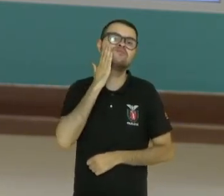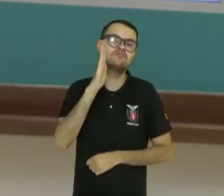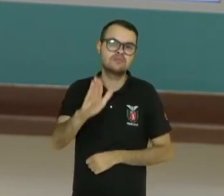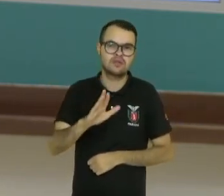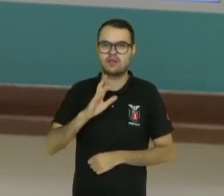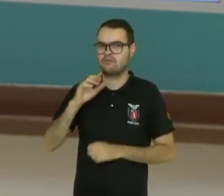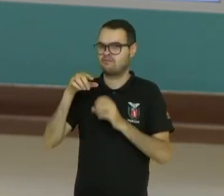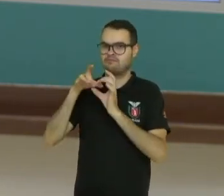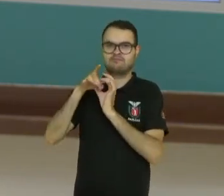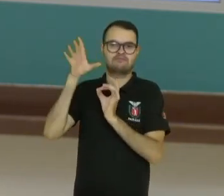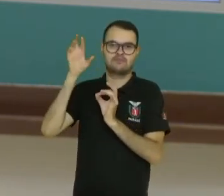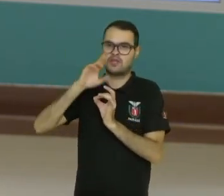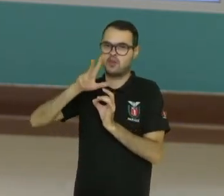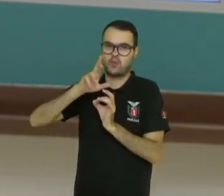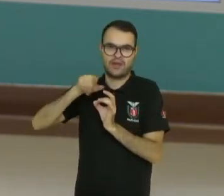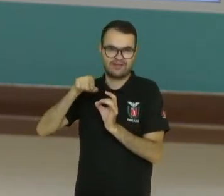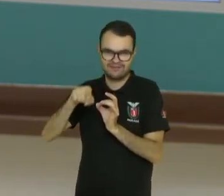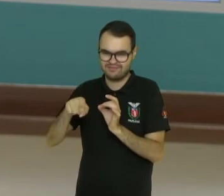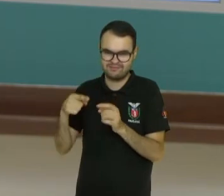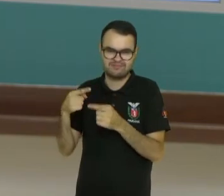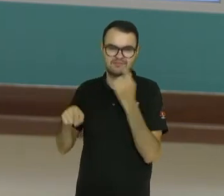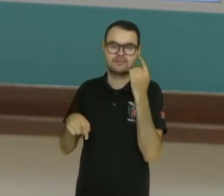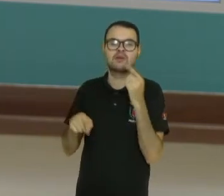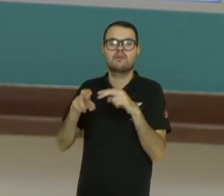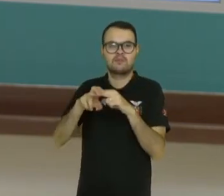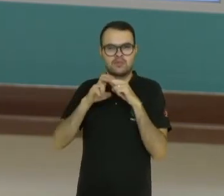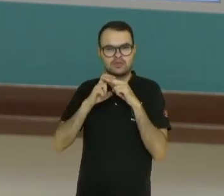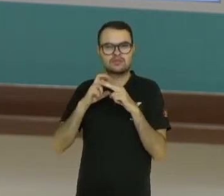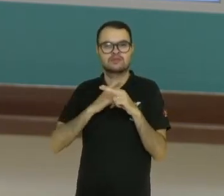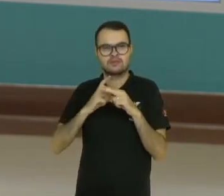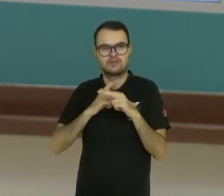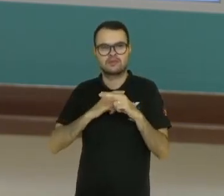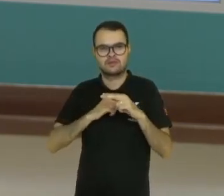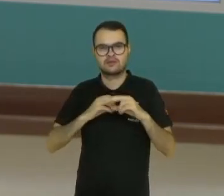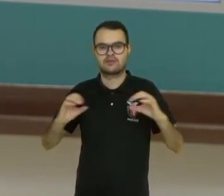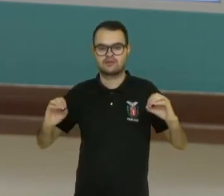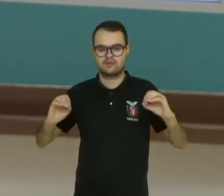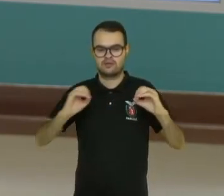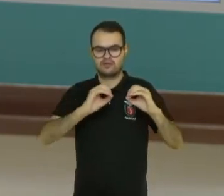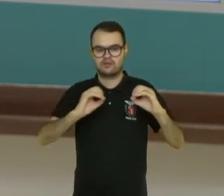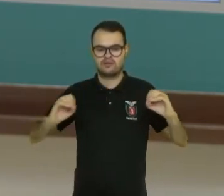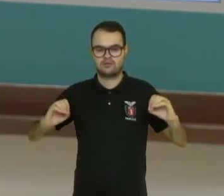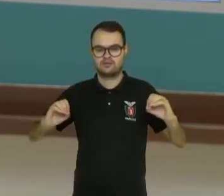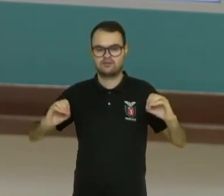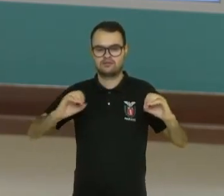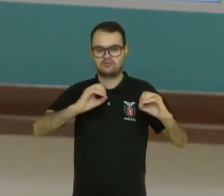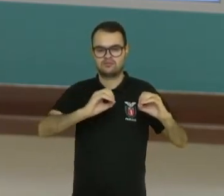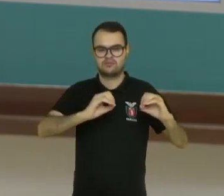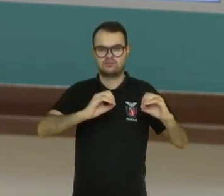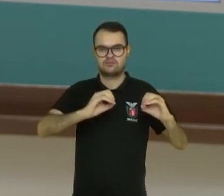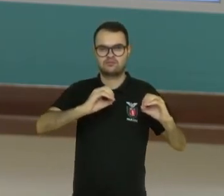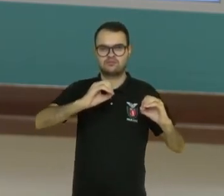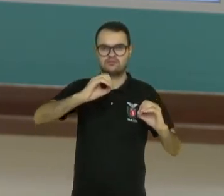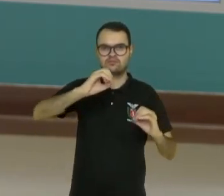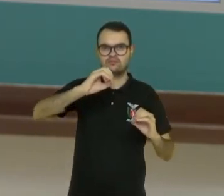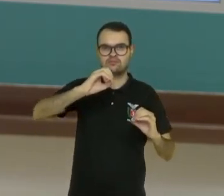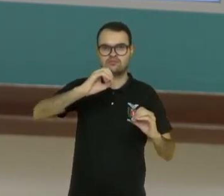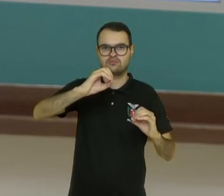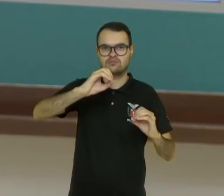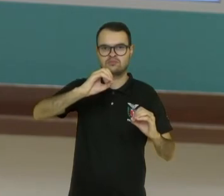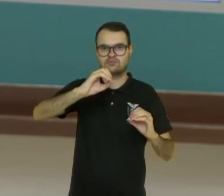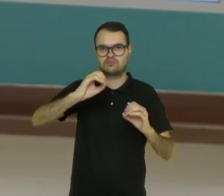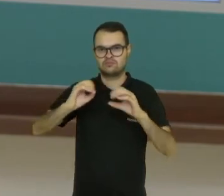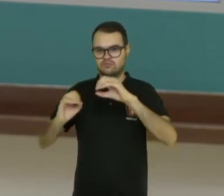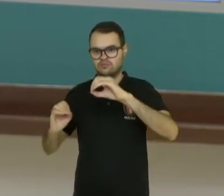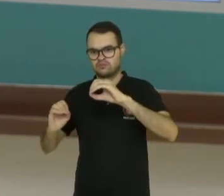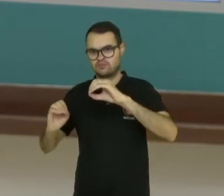faz parte da ligação, a gente tem então essa dobradinha aqui na molécula, esse ângulo, tentando se afastar aqui desses par de